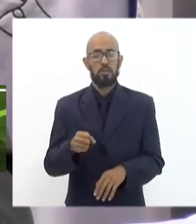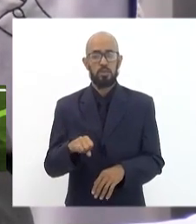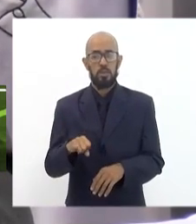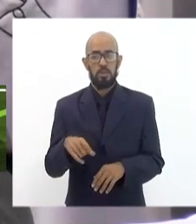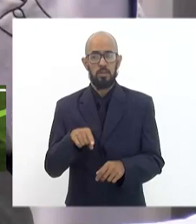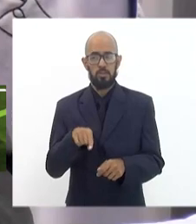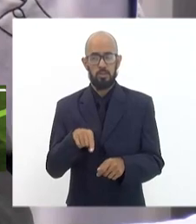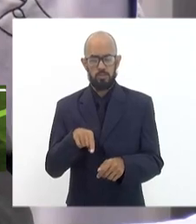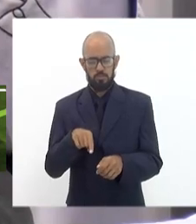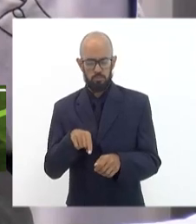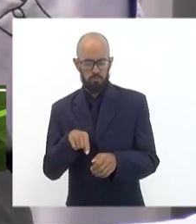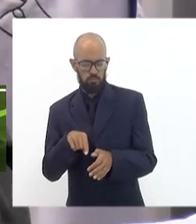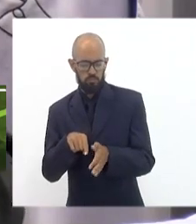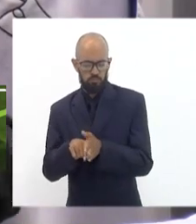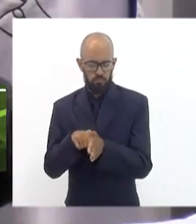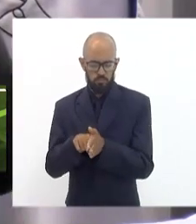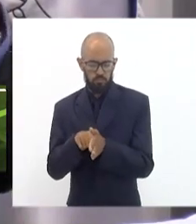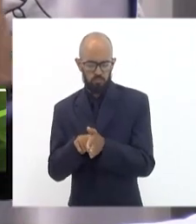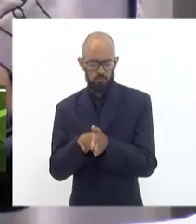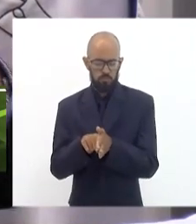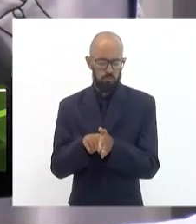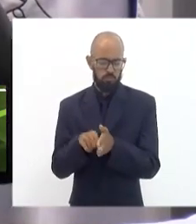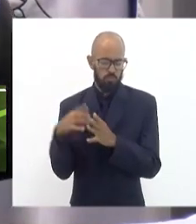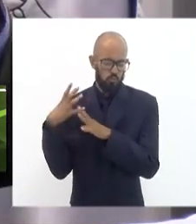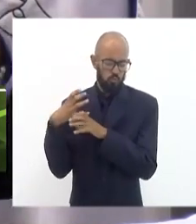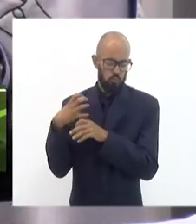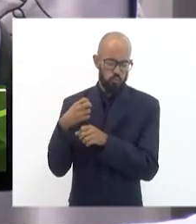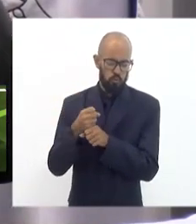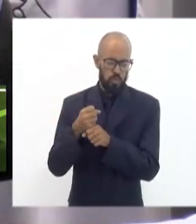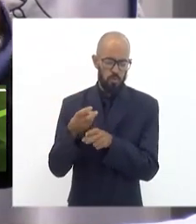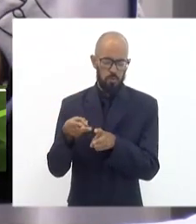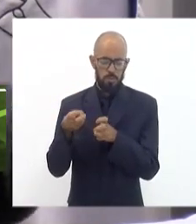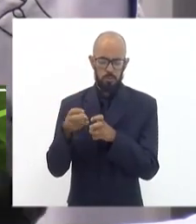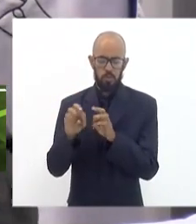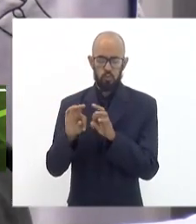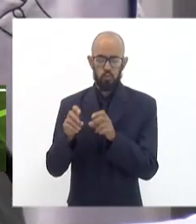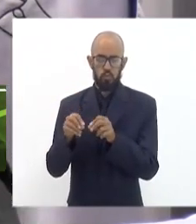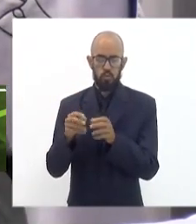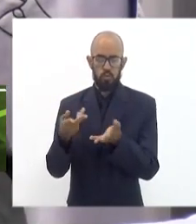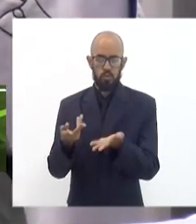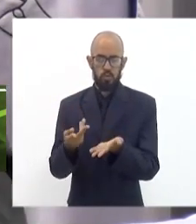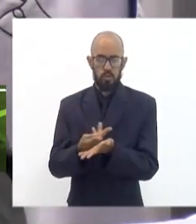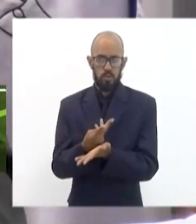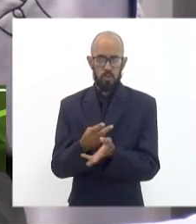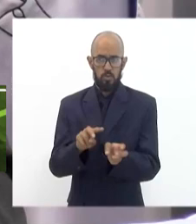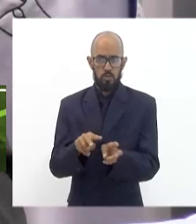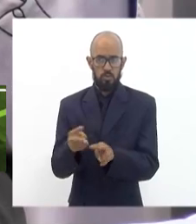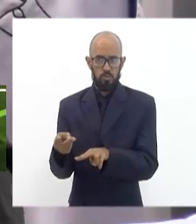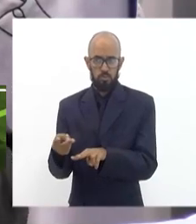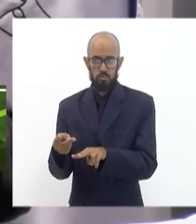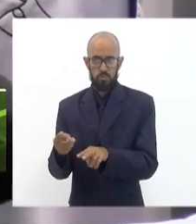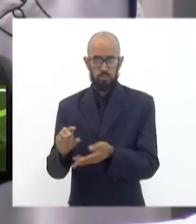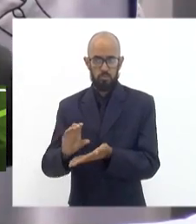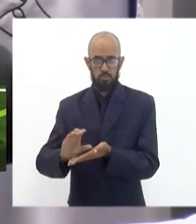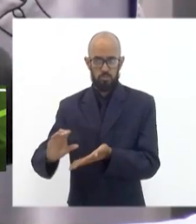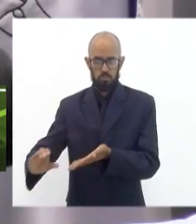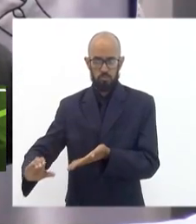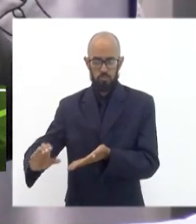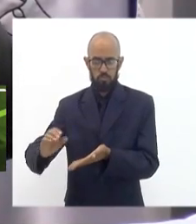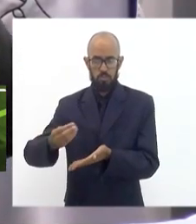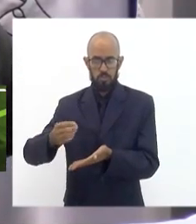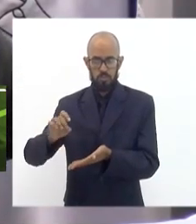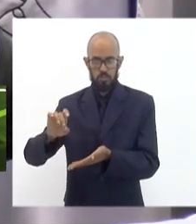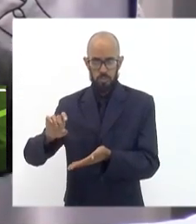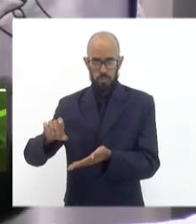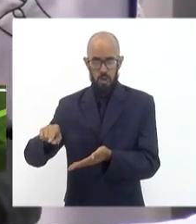101 cotejo com as séries históricas das transferências participações especiais só pressão